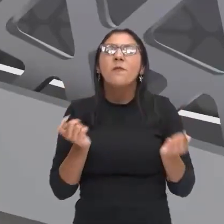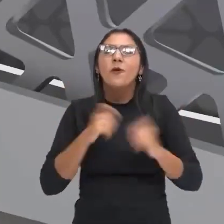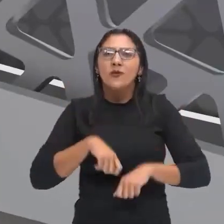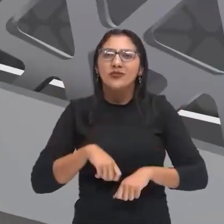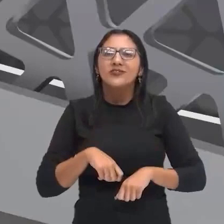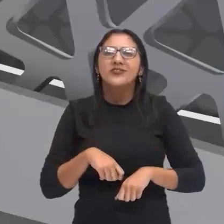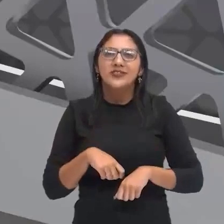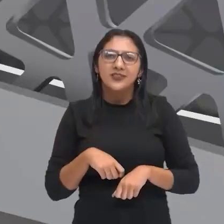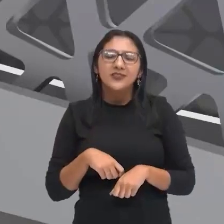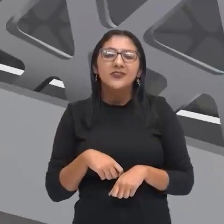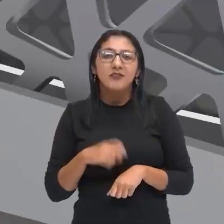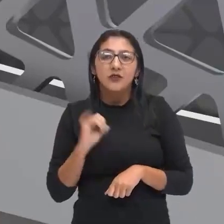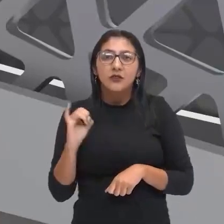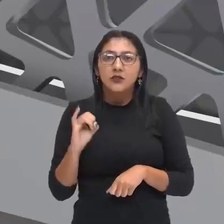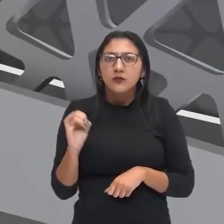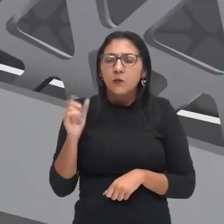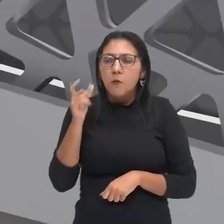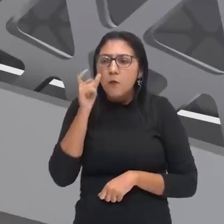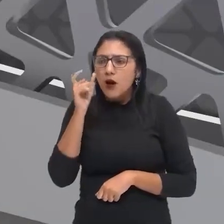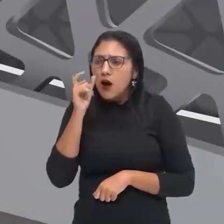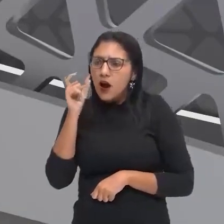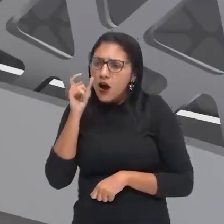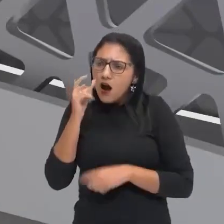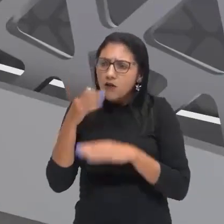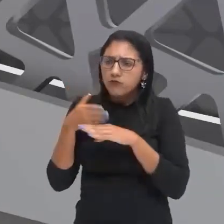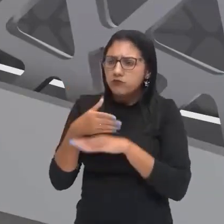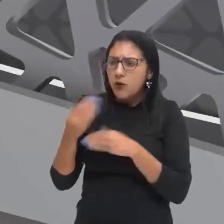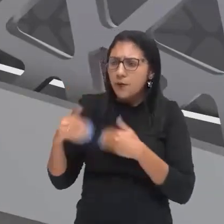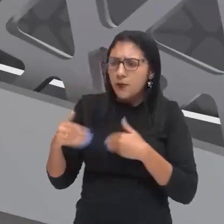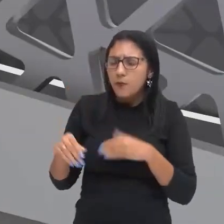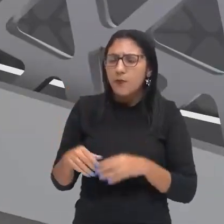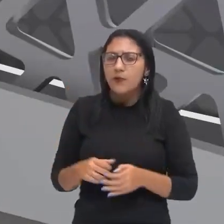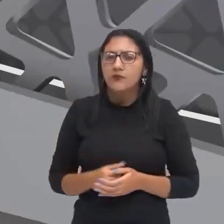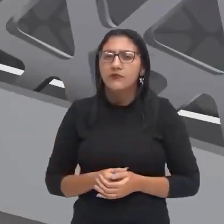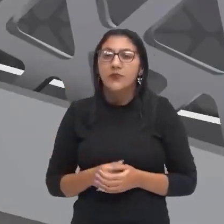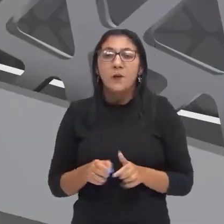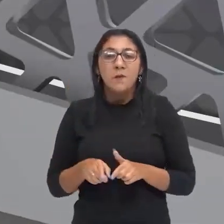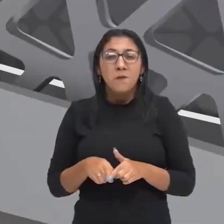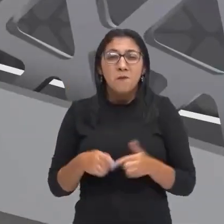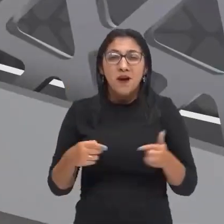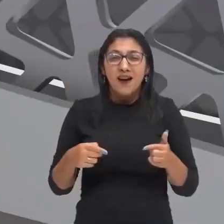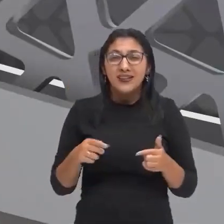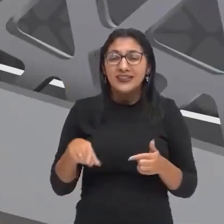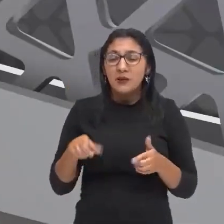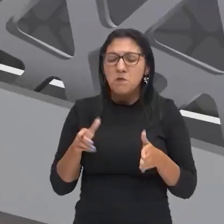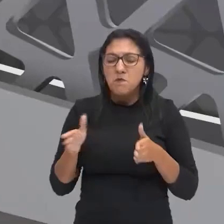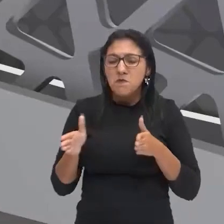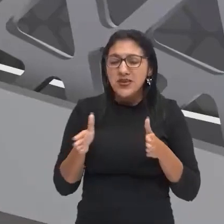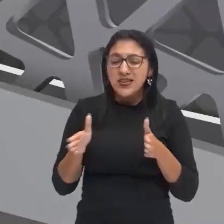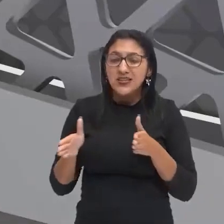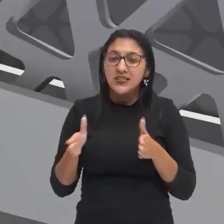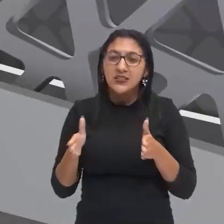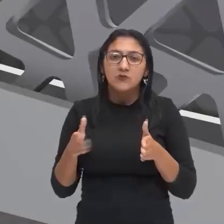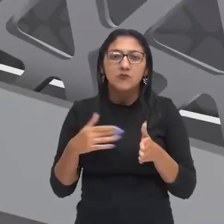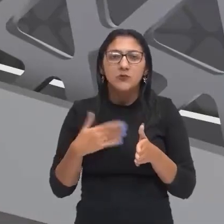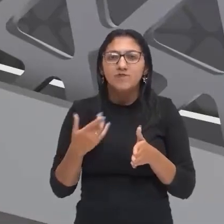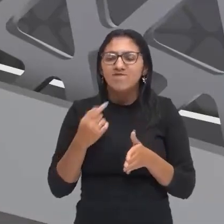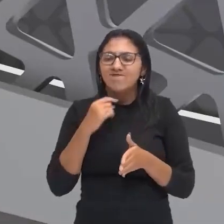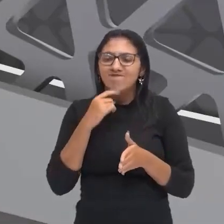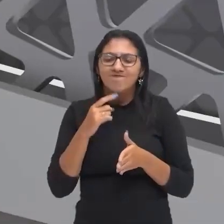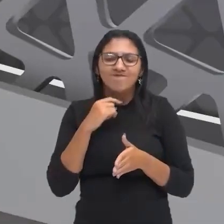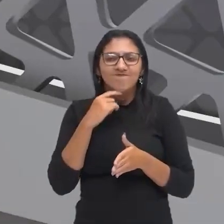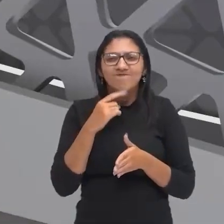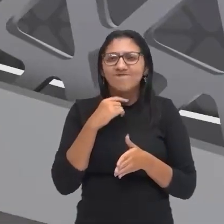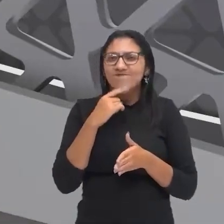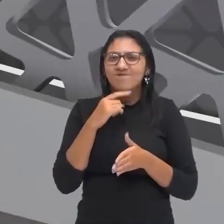mais concorridos na universidade, mas que naquele momento eu não teria condições de